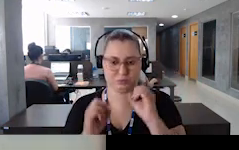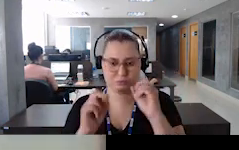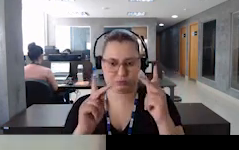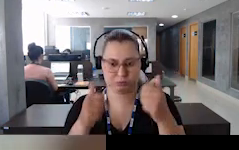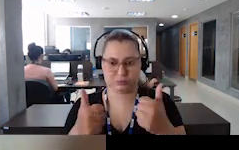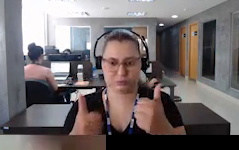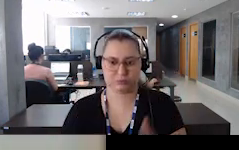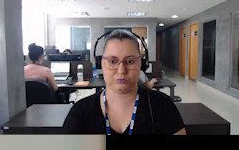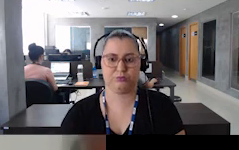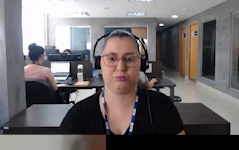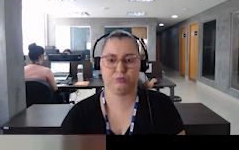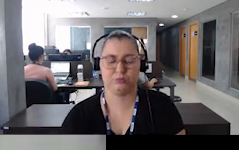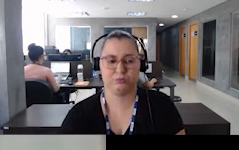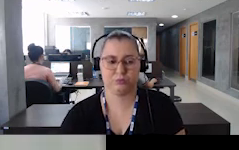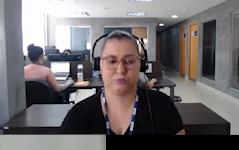Tudo bem?